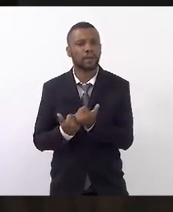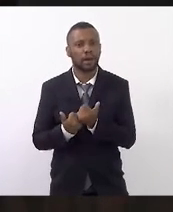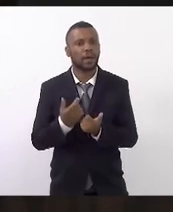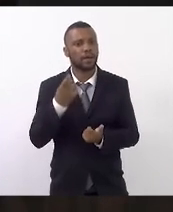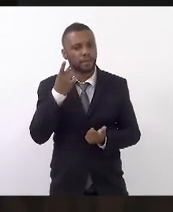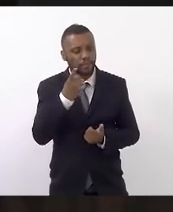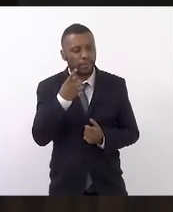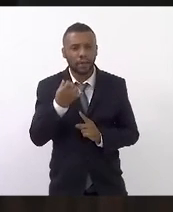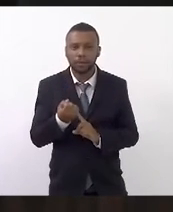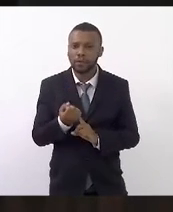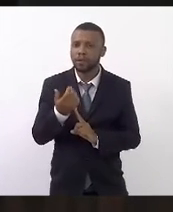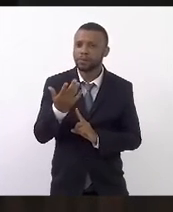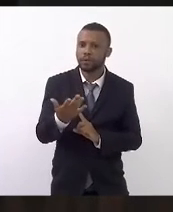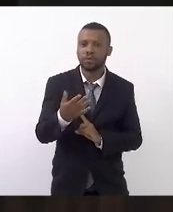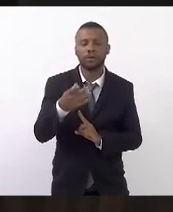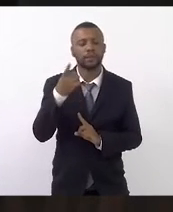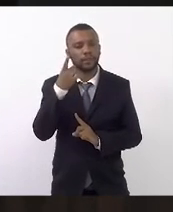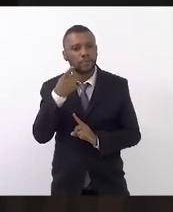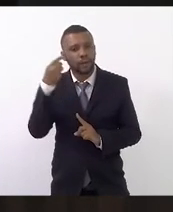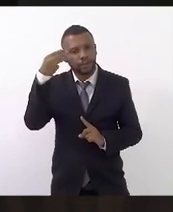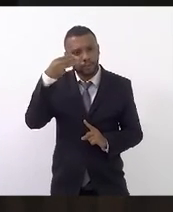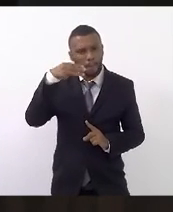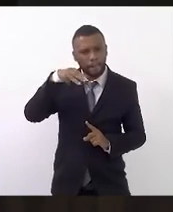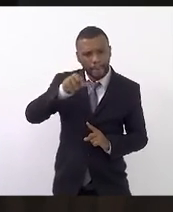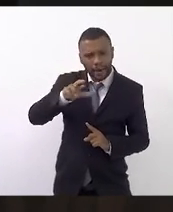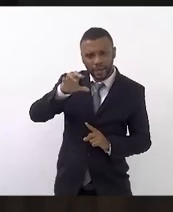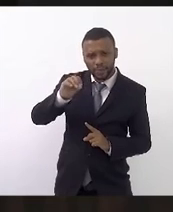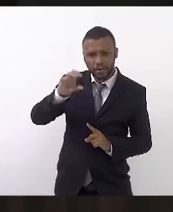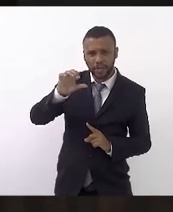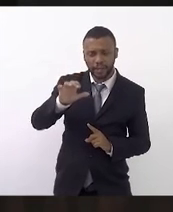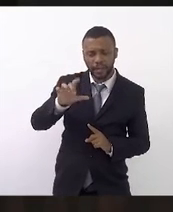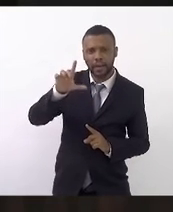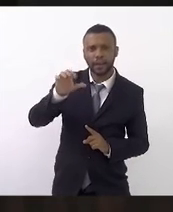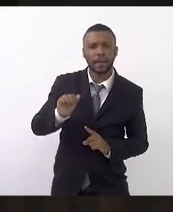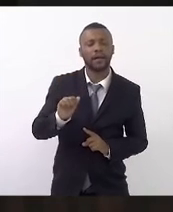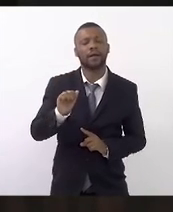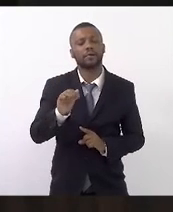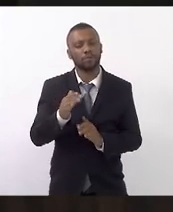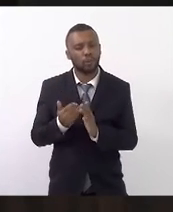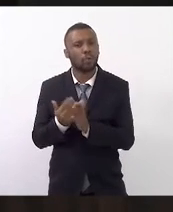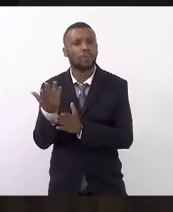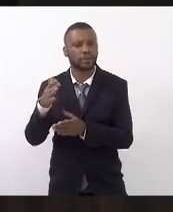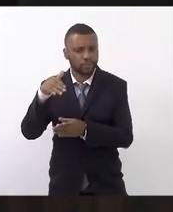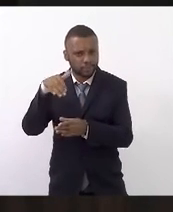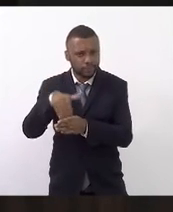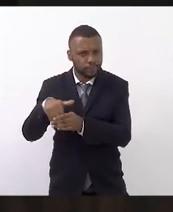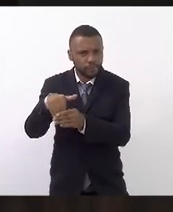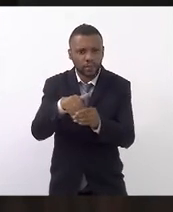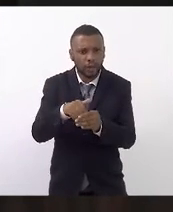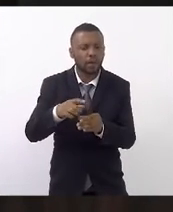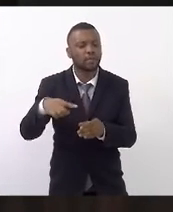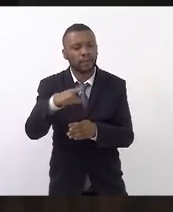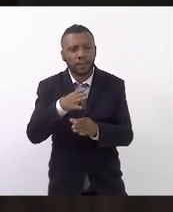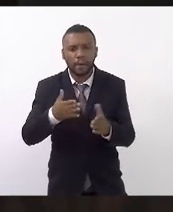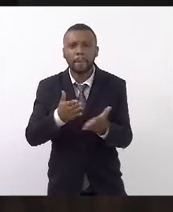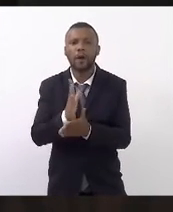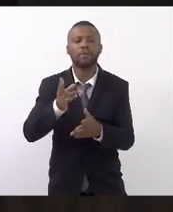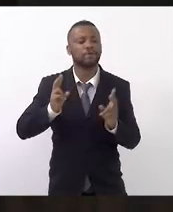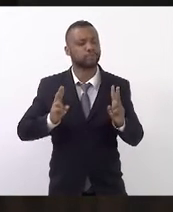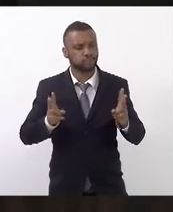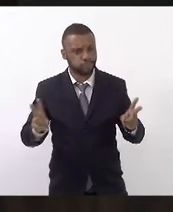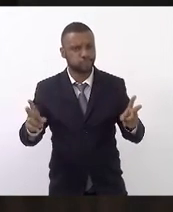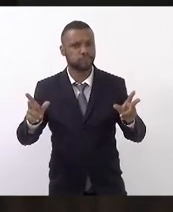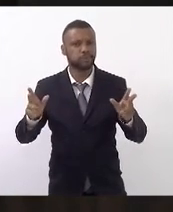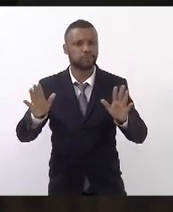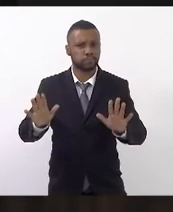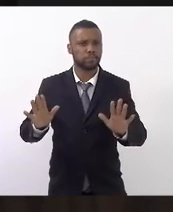Canella. Em discussão, no evento quem queira discutir, encerrada a discussão, em votação. Senhores que aprovam, permanecem como